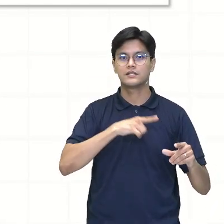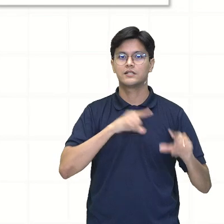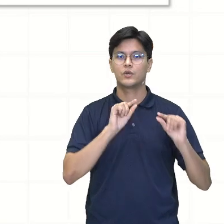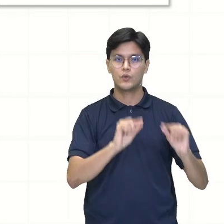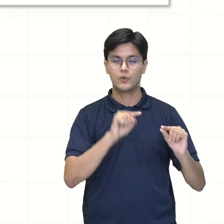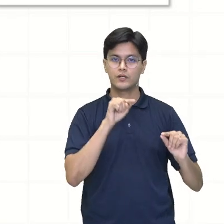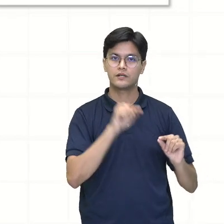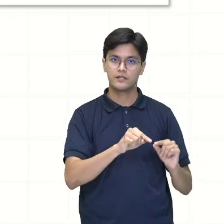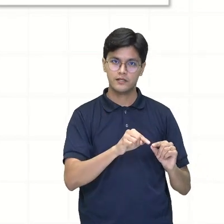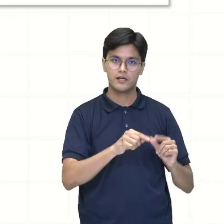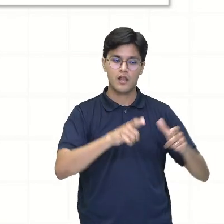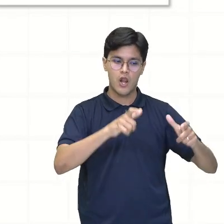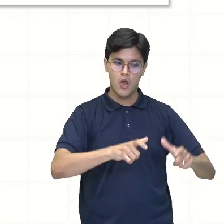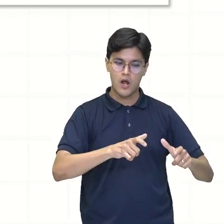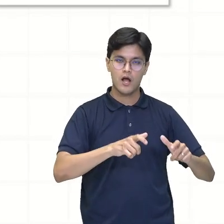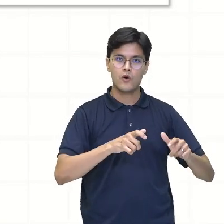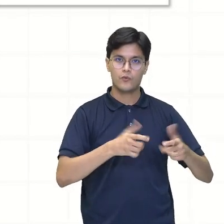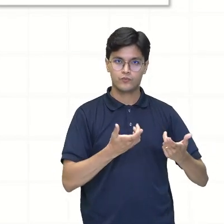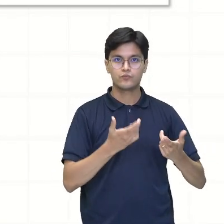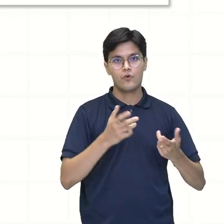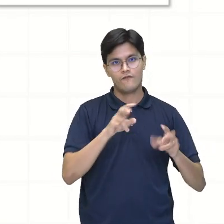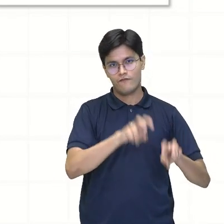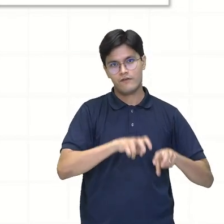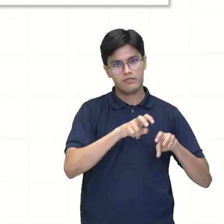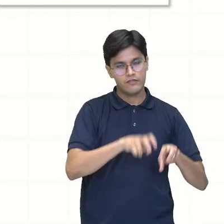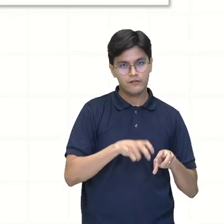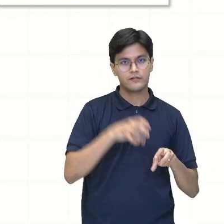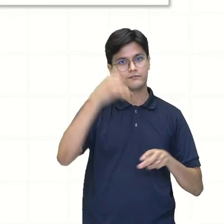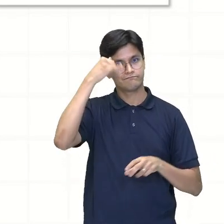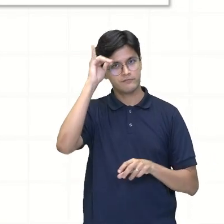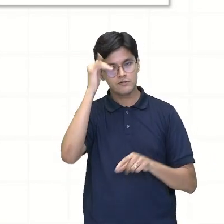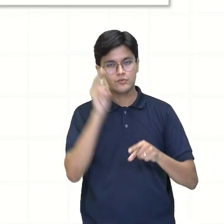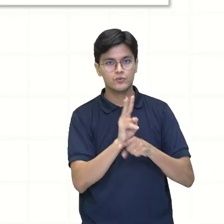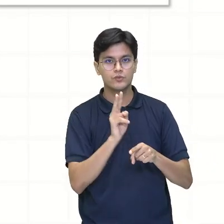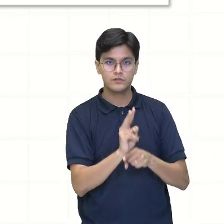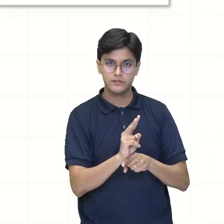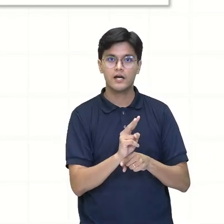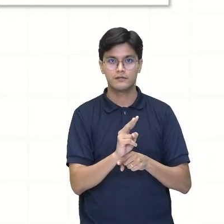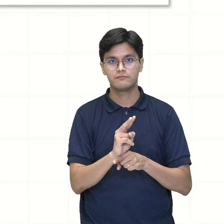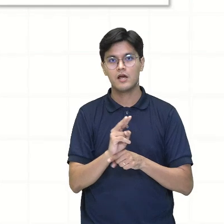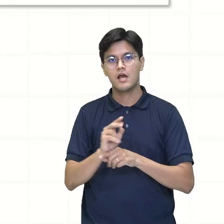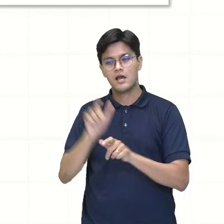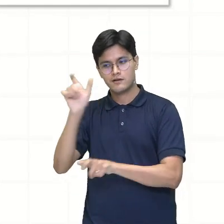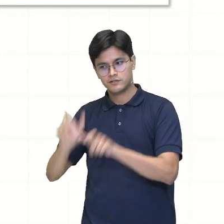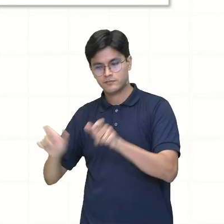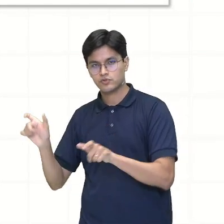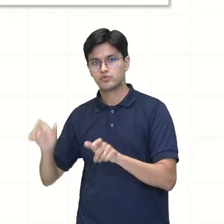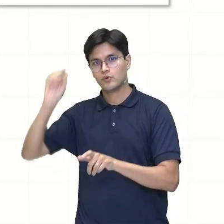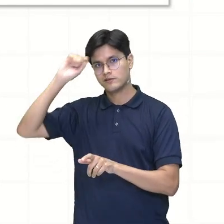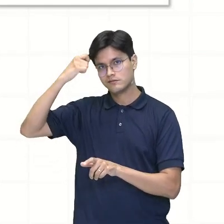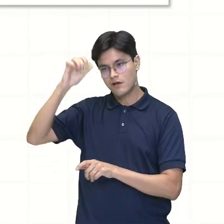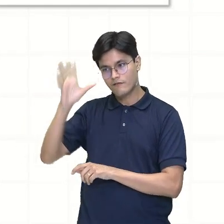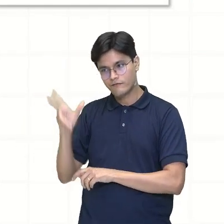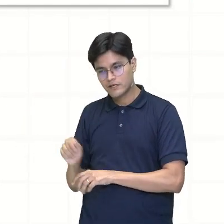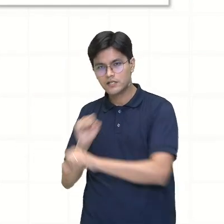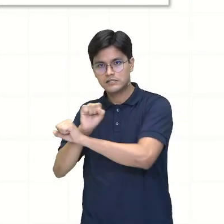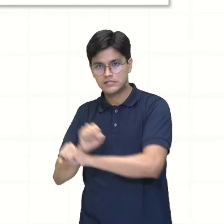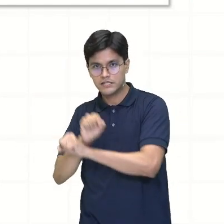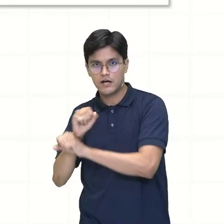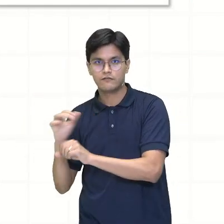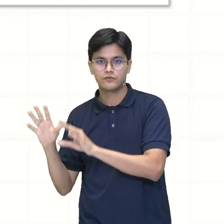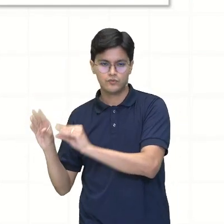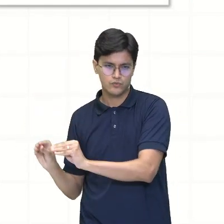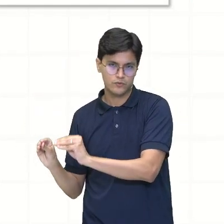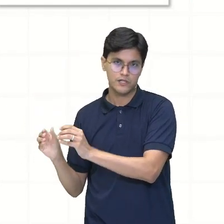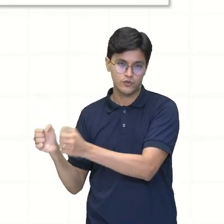de gado e cacau, e esses africanos vieram para a região na condição de escravizado,